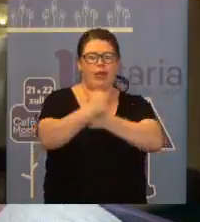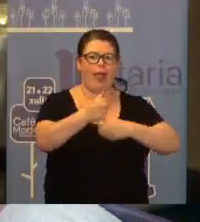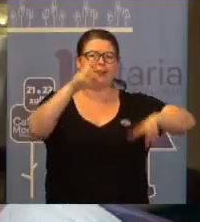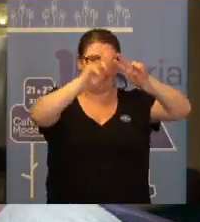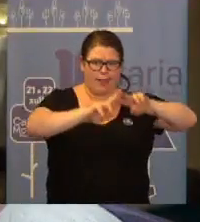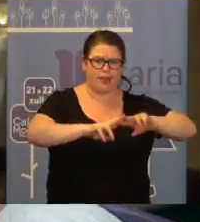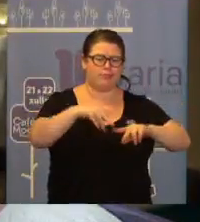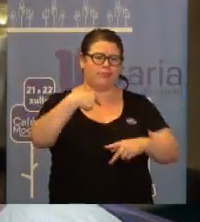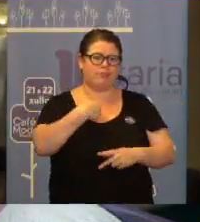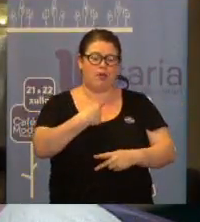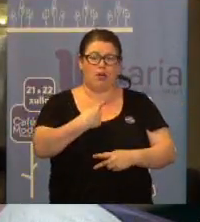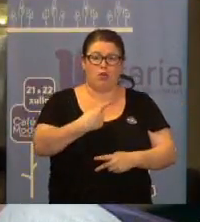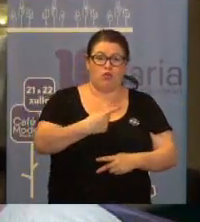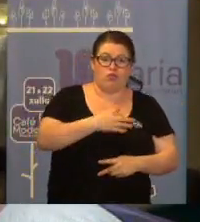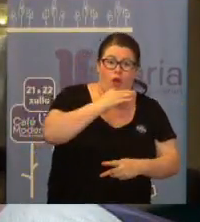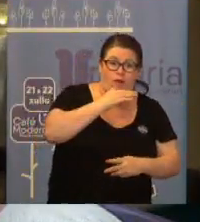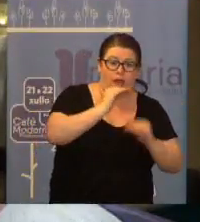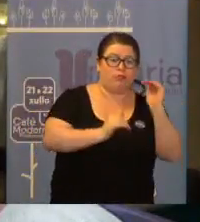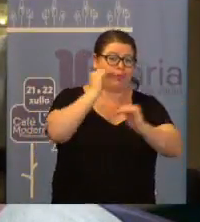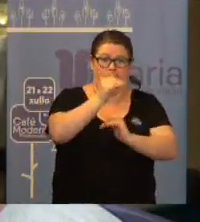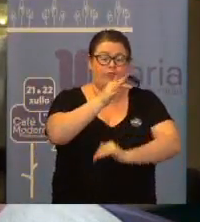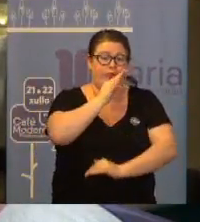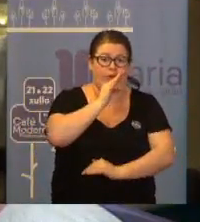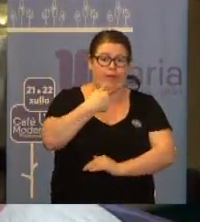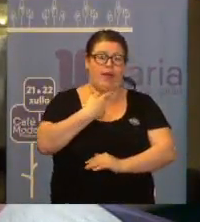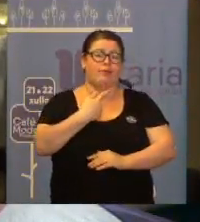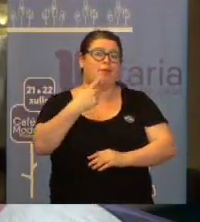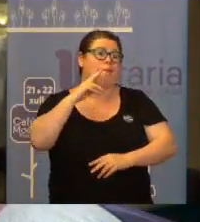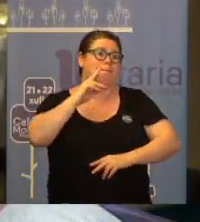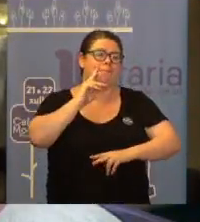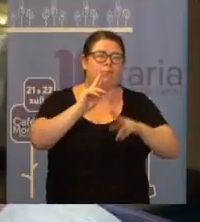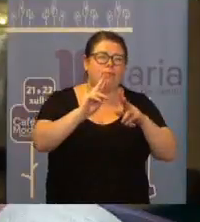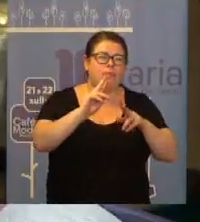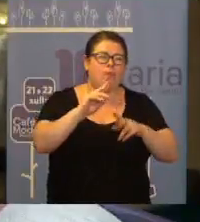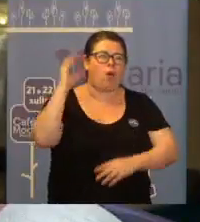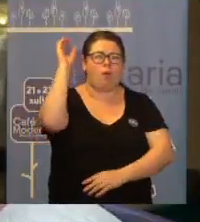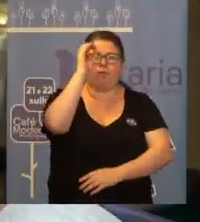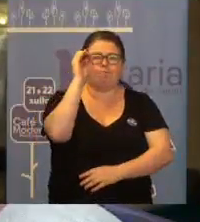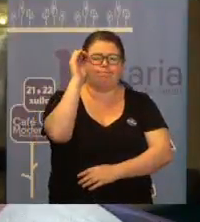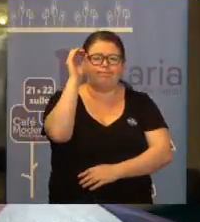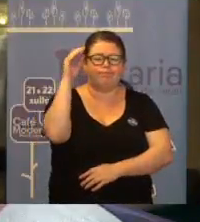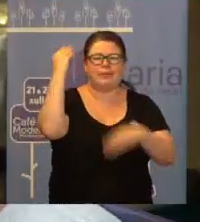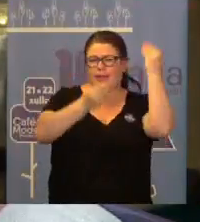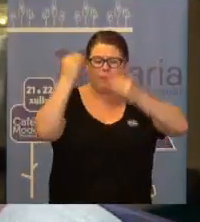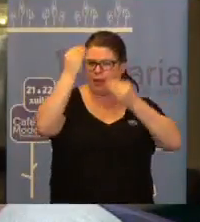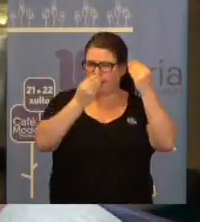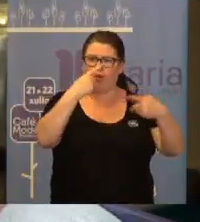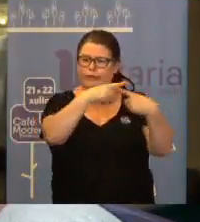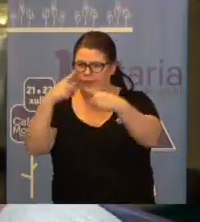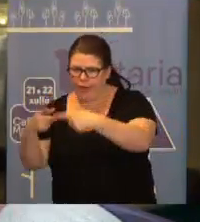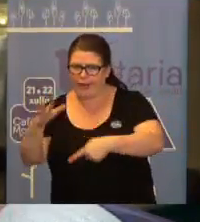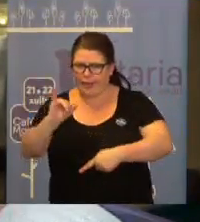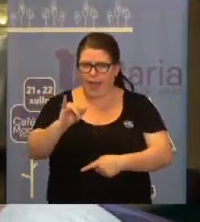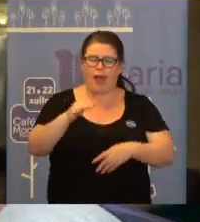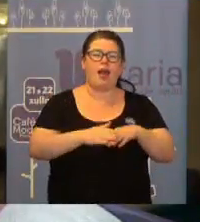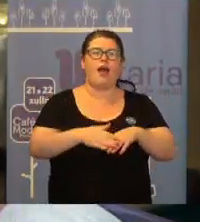este superado, simplemente van aparecendo visións máis polivalentes da realidade, non? Se antes a realidade